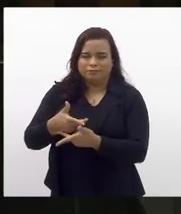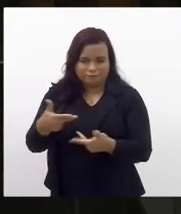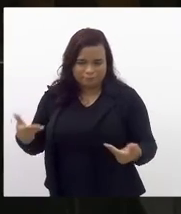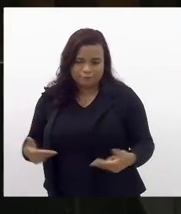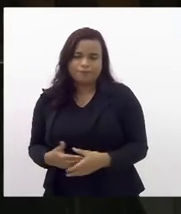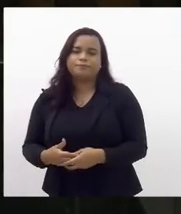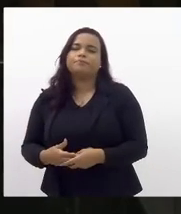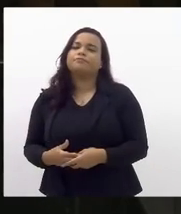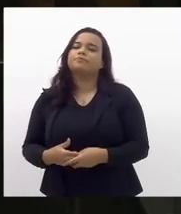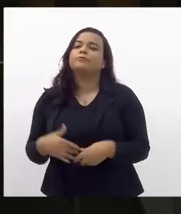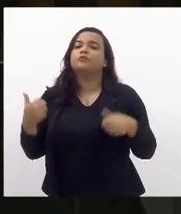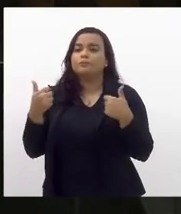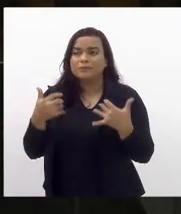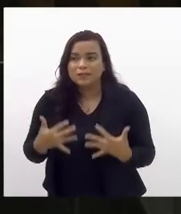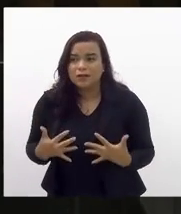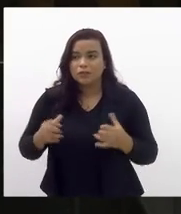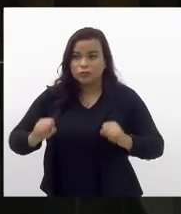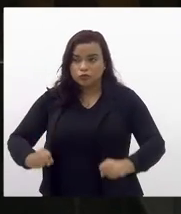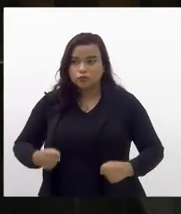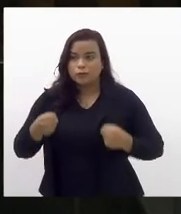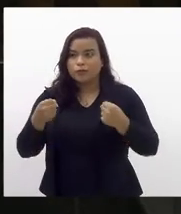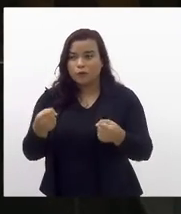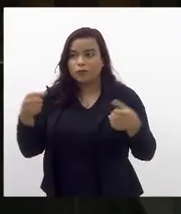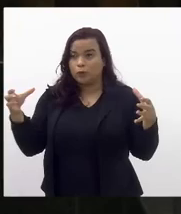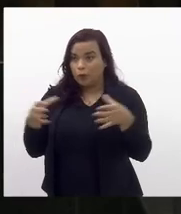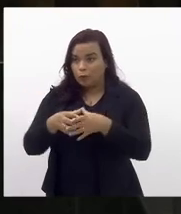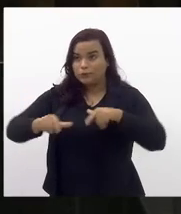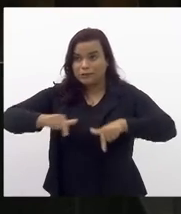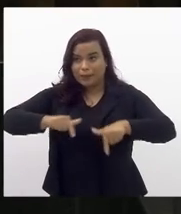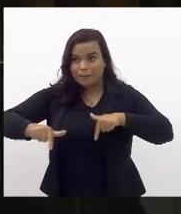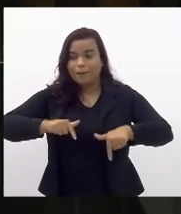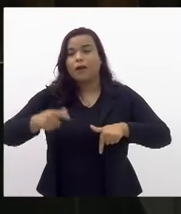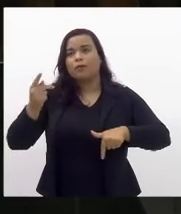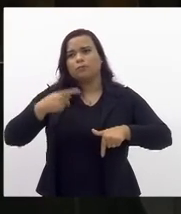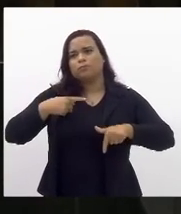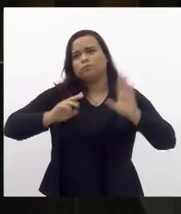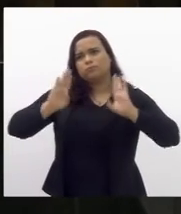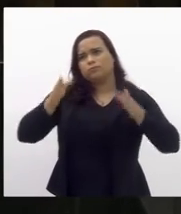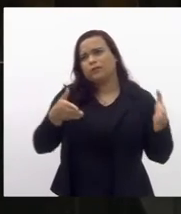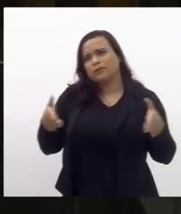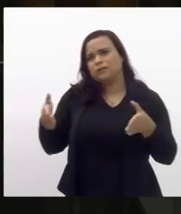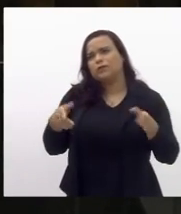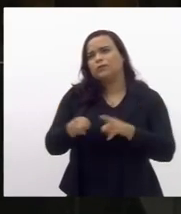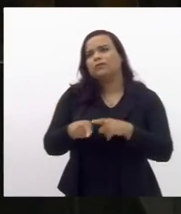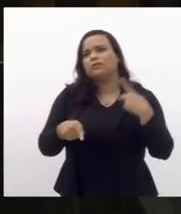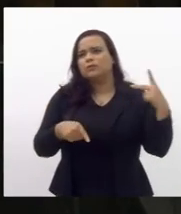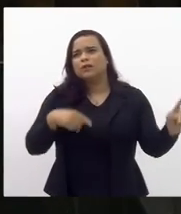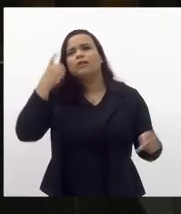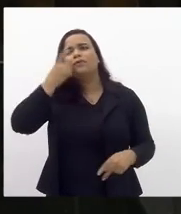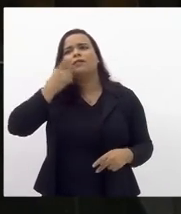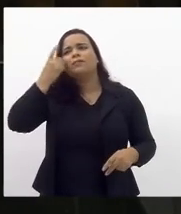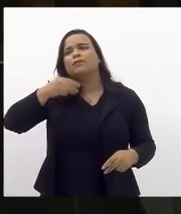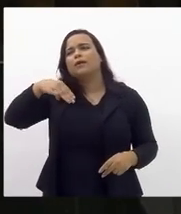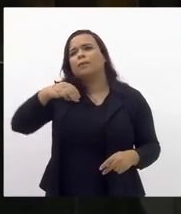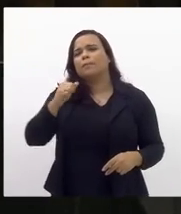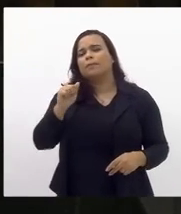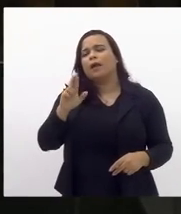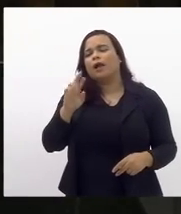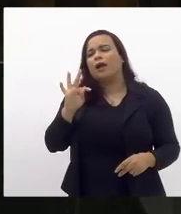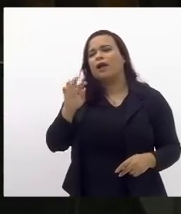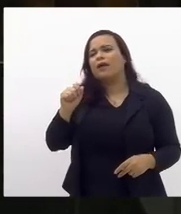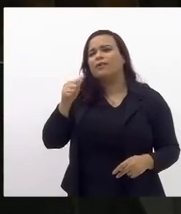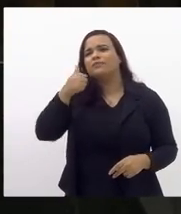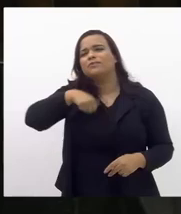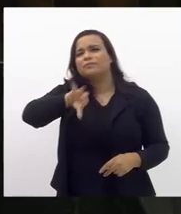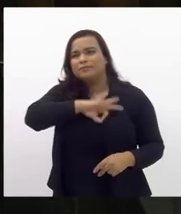que o esforço da Comissão de Servidores, do meu mandato, do mandato da deputada Marta Rocha, além de outros deputados nessa